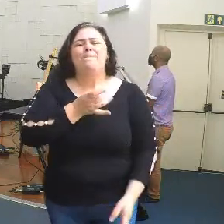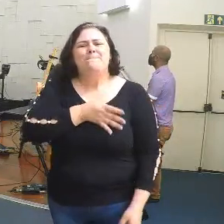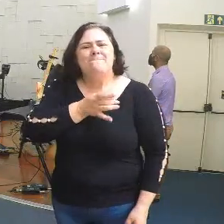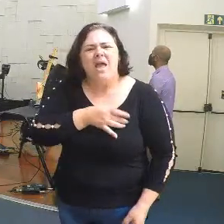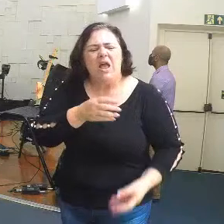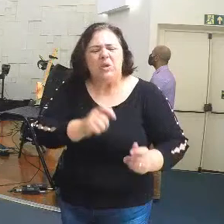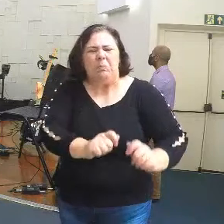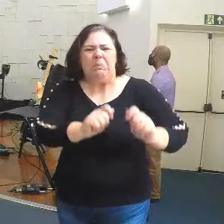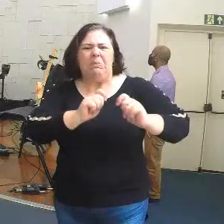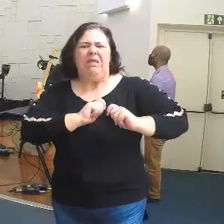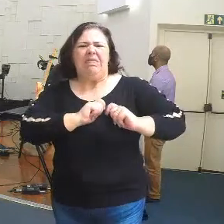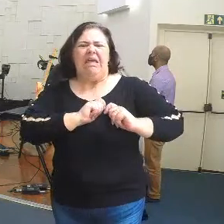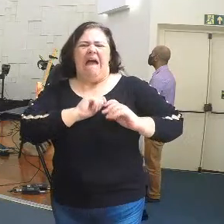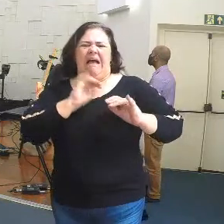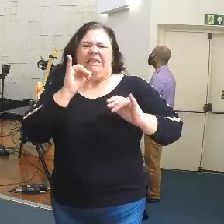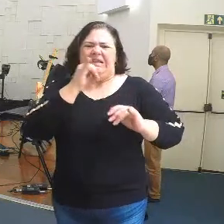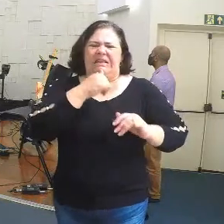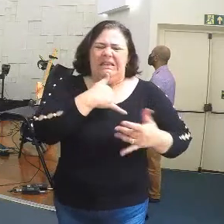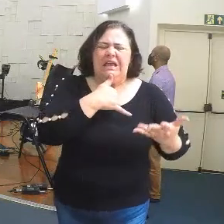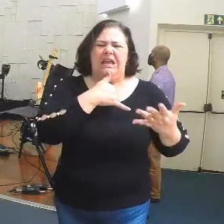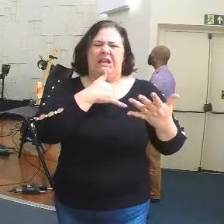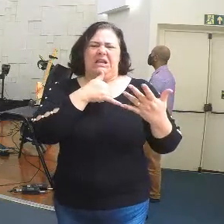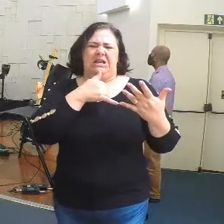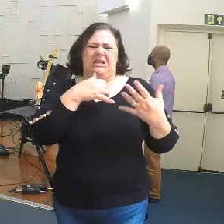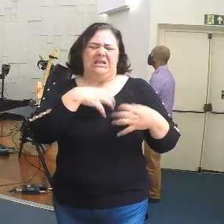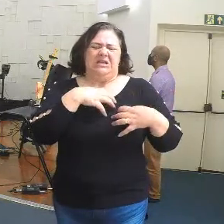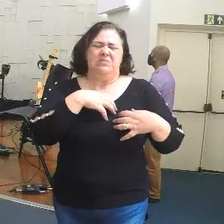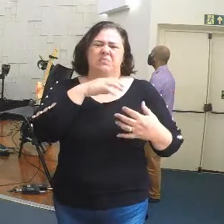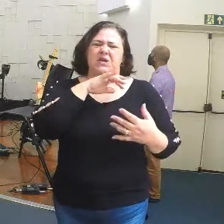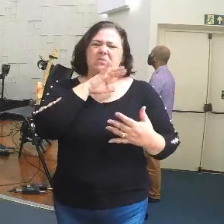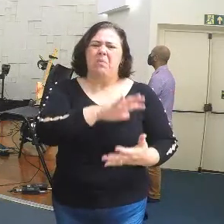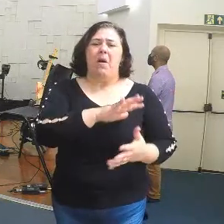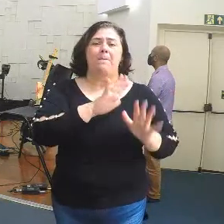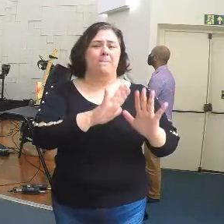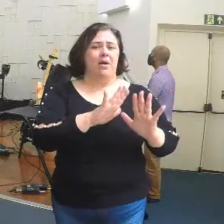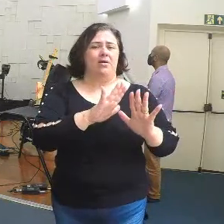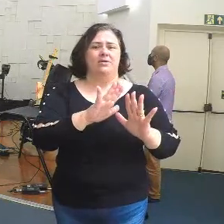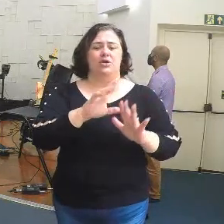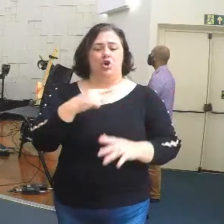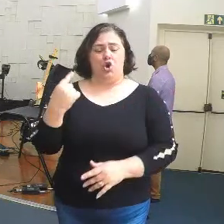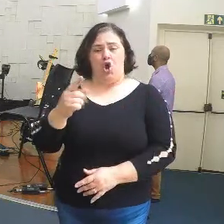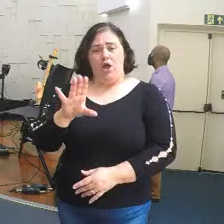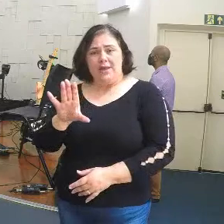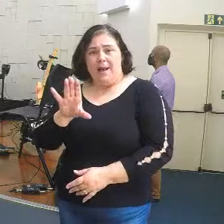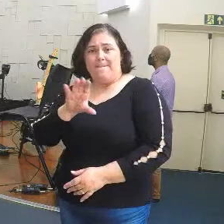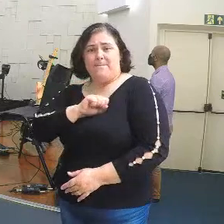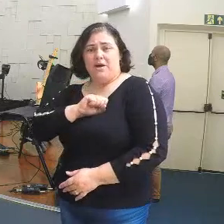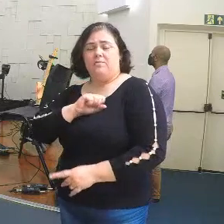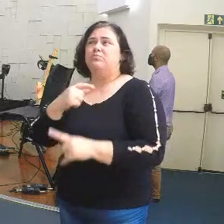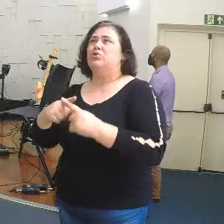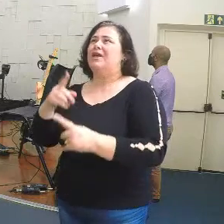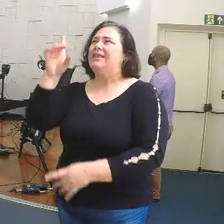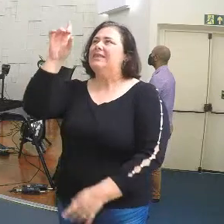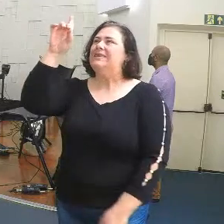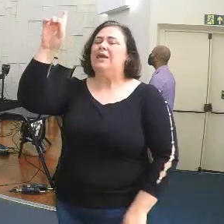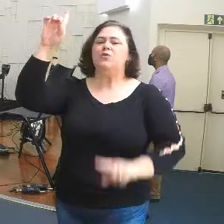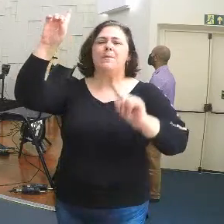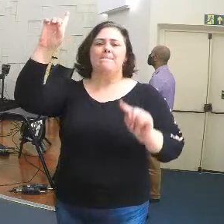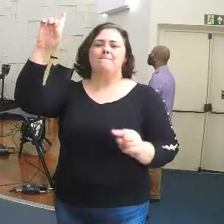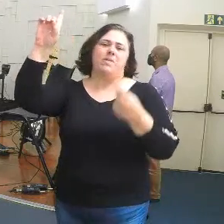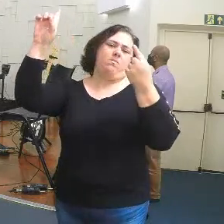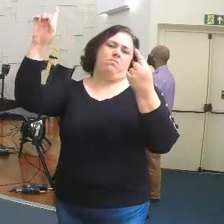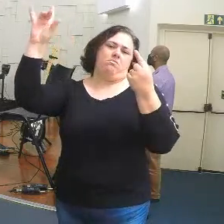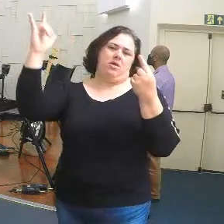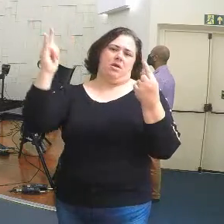que teme não é aperfeiçoado no amor. Nós amamos porque ele nos amou primeiro. Se